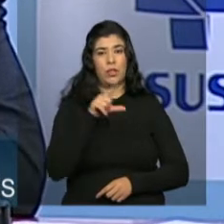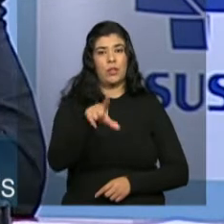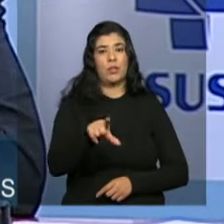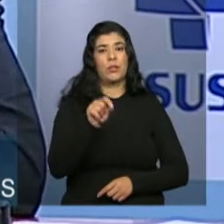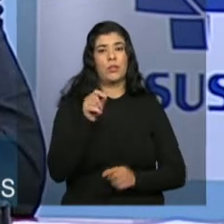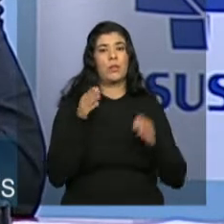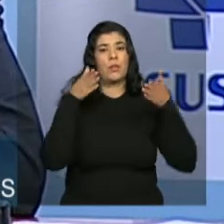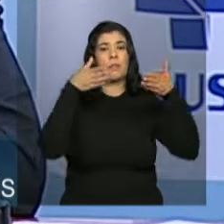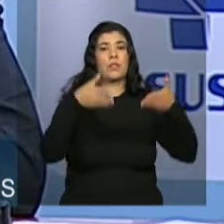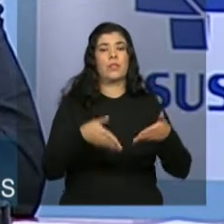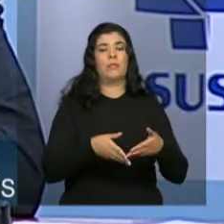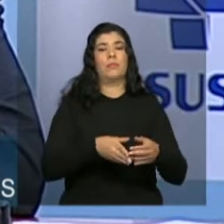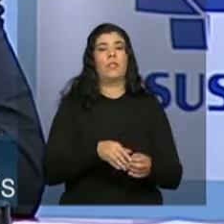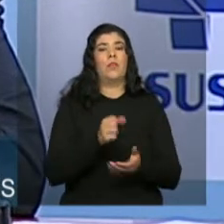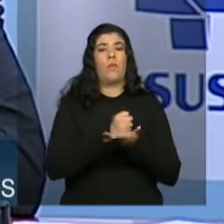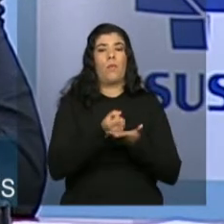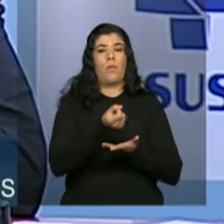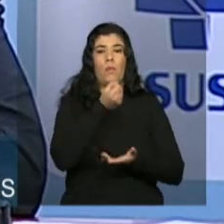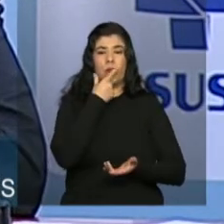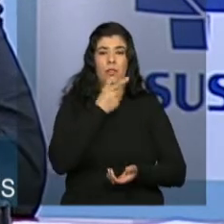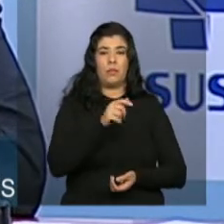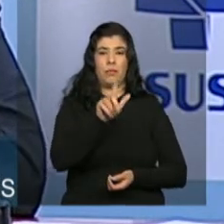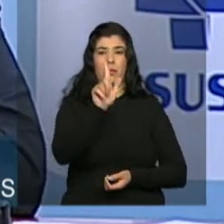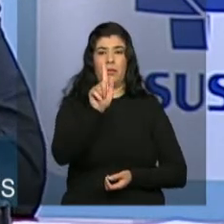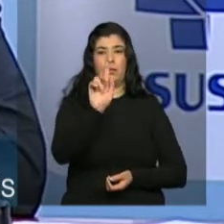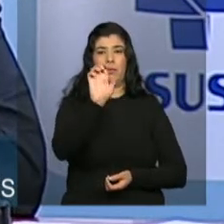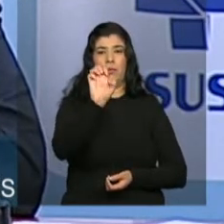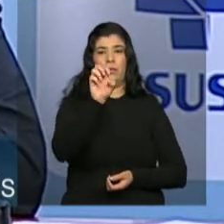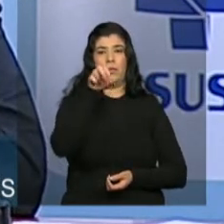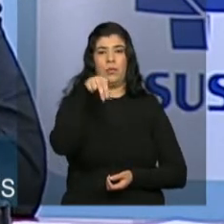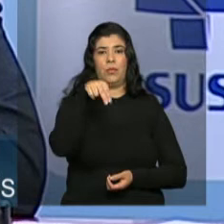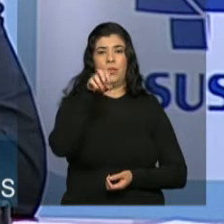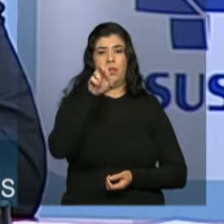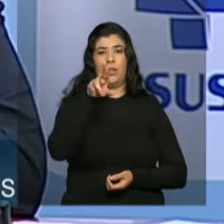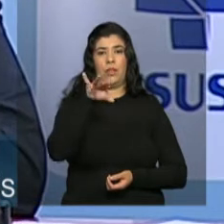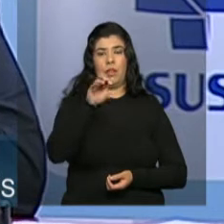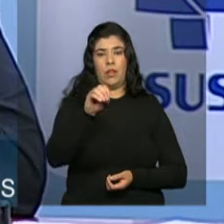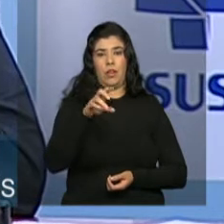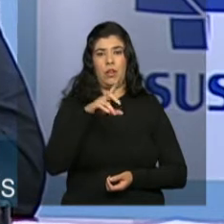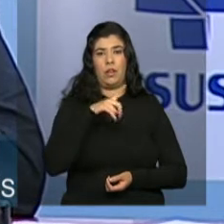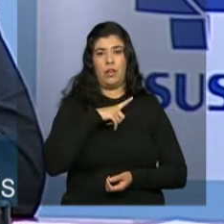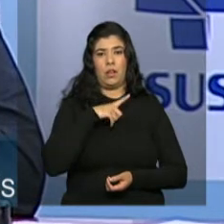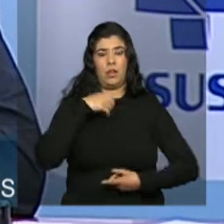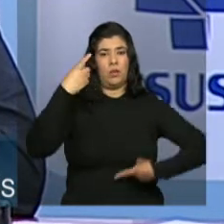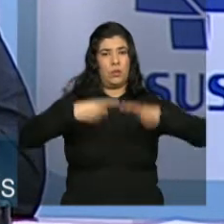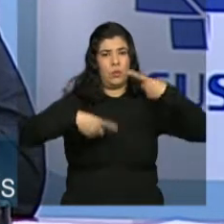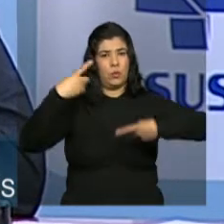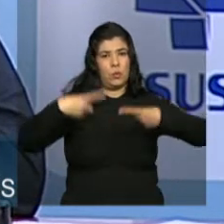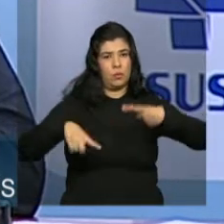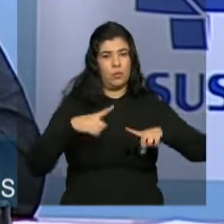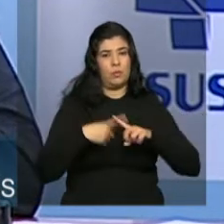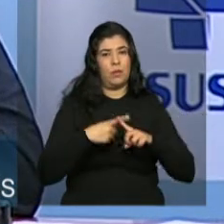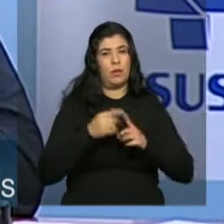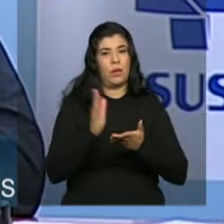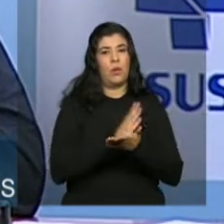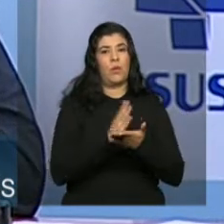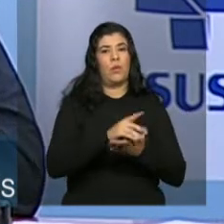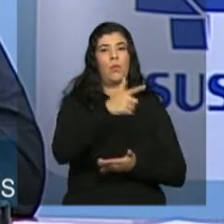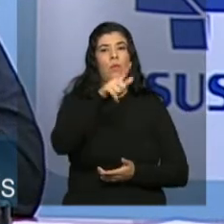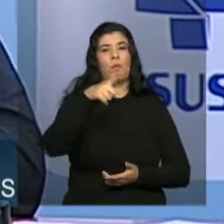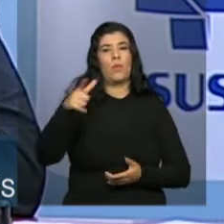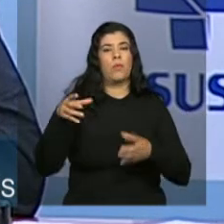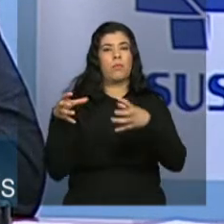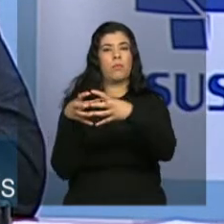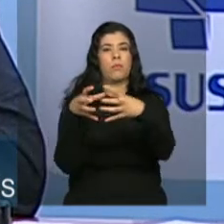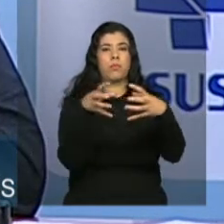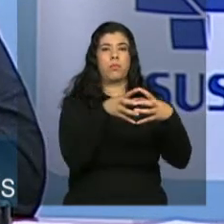isso genérico foi muito importante criou efetivamente disputa mas ele hoje em dia é suficiente até porque em algumas classes de medicamentos